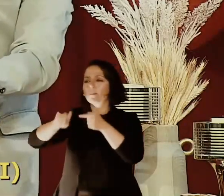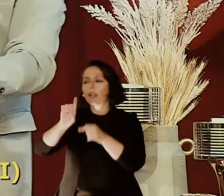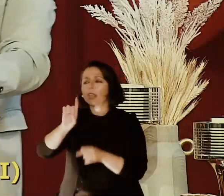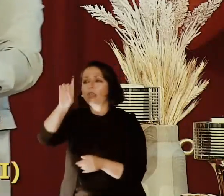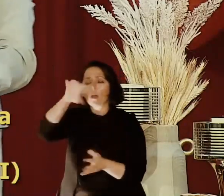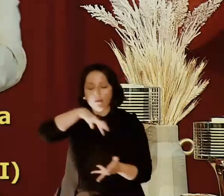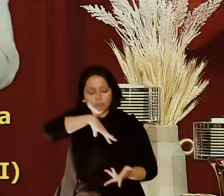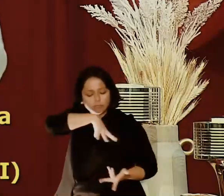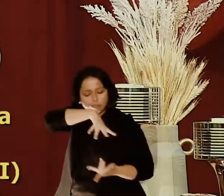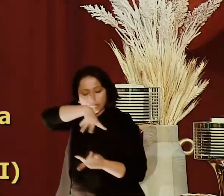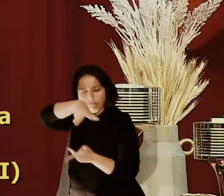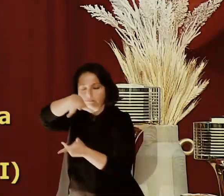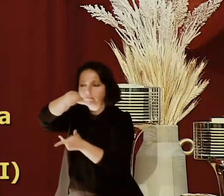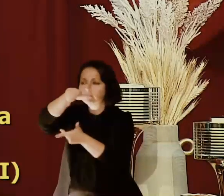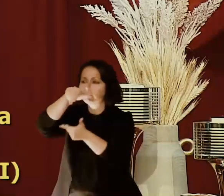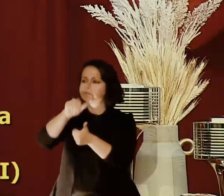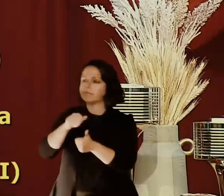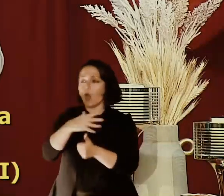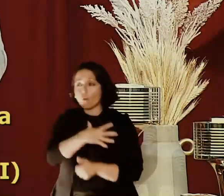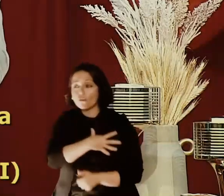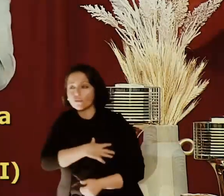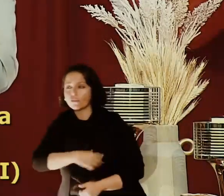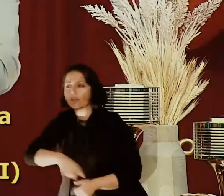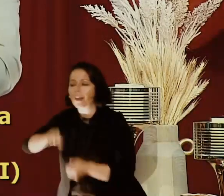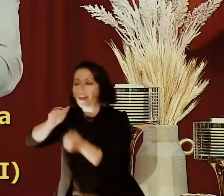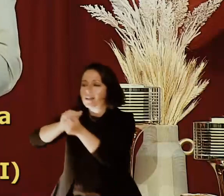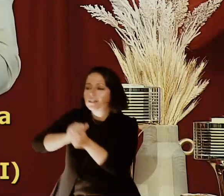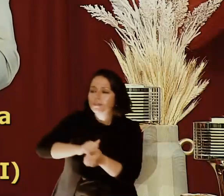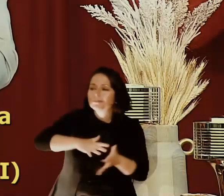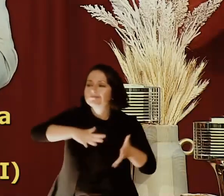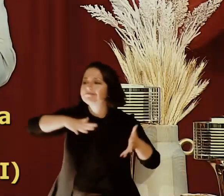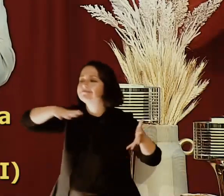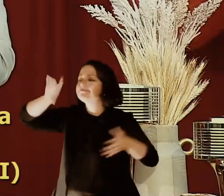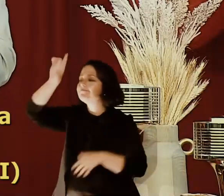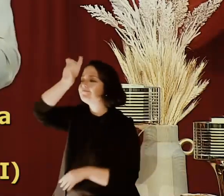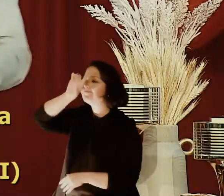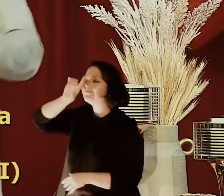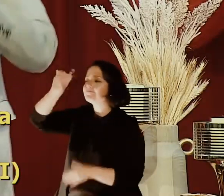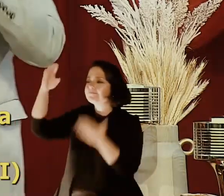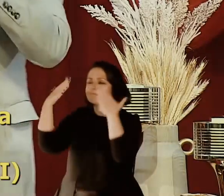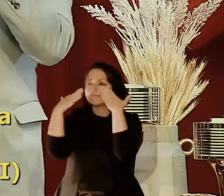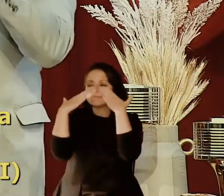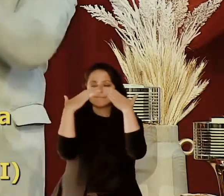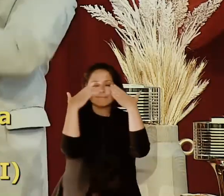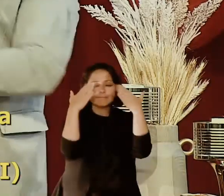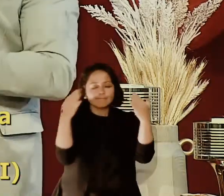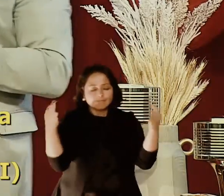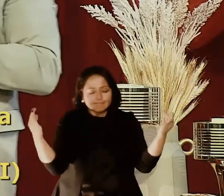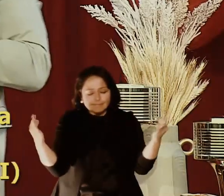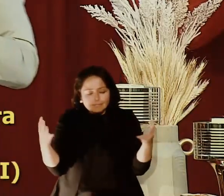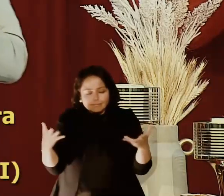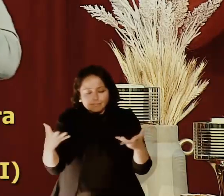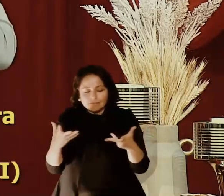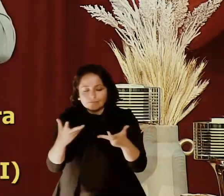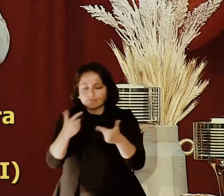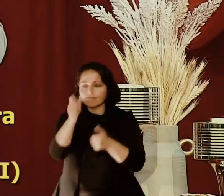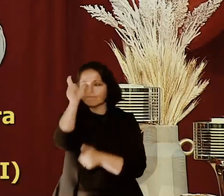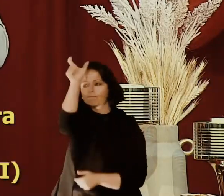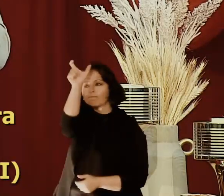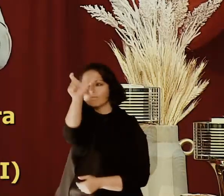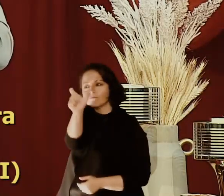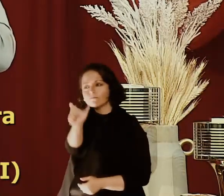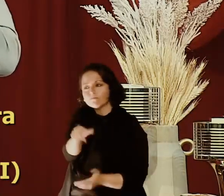meio de quem fez o universo. O Filho é o resplendor da glória de Deus e a expressão exata do seu